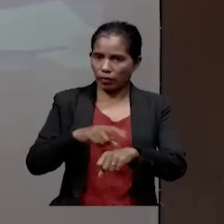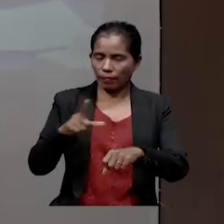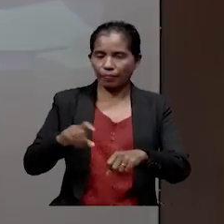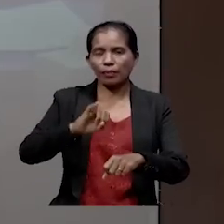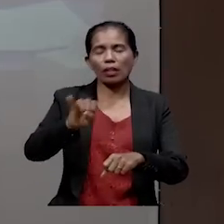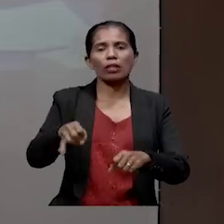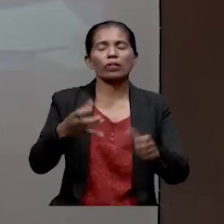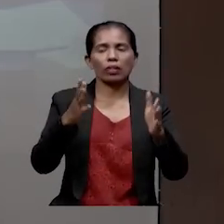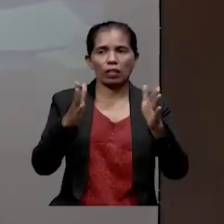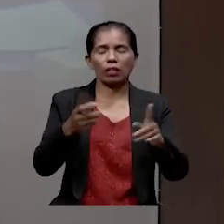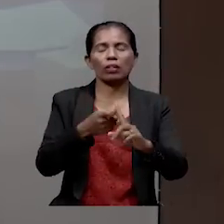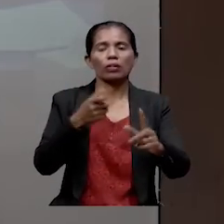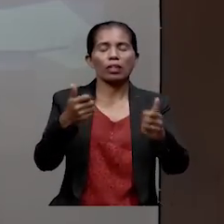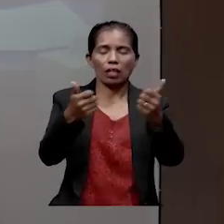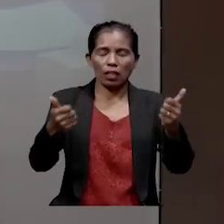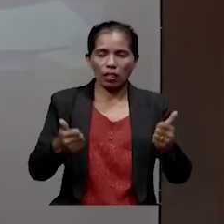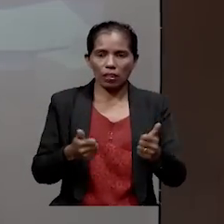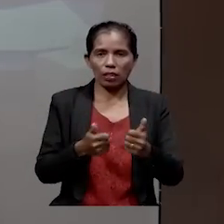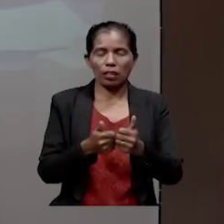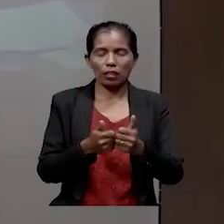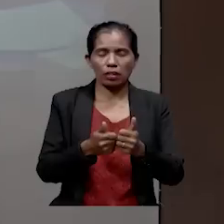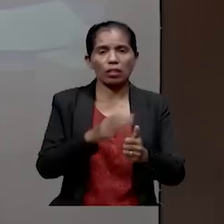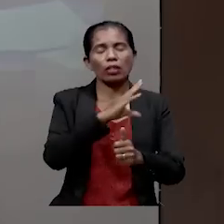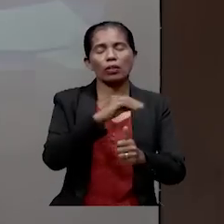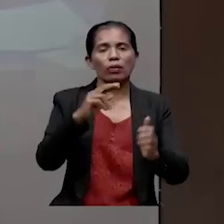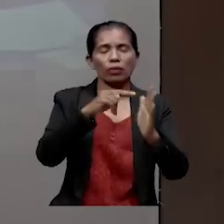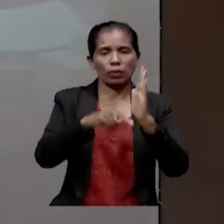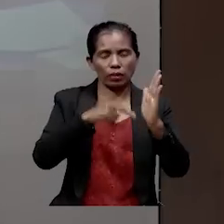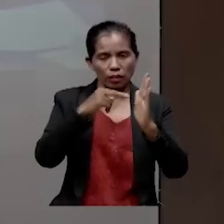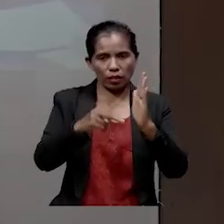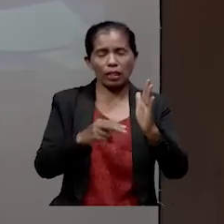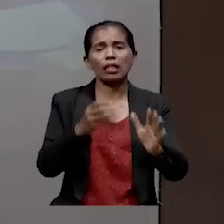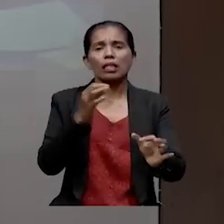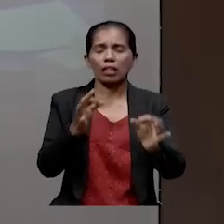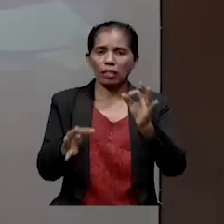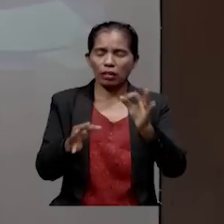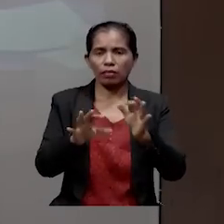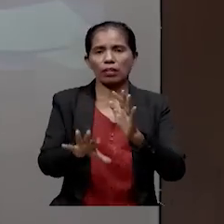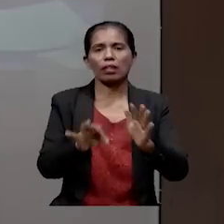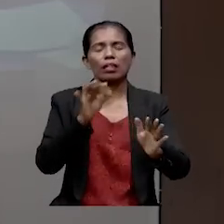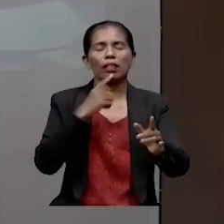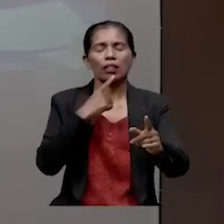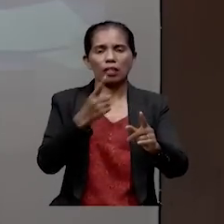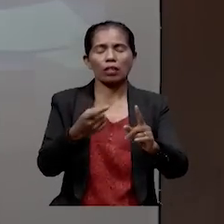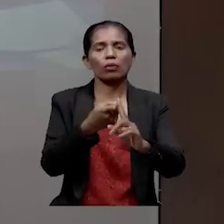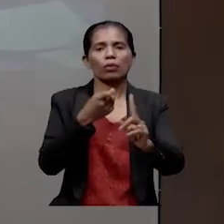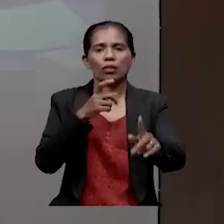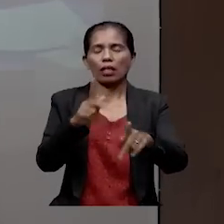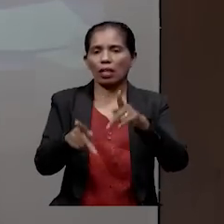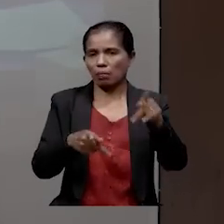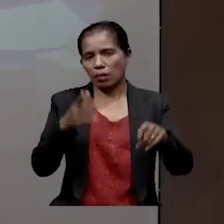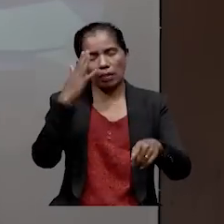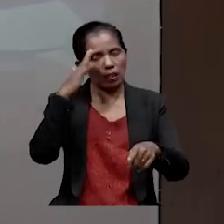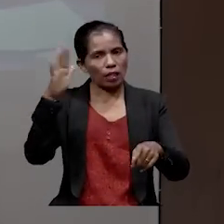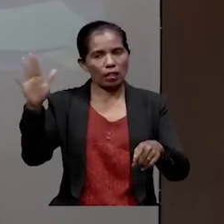Jornalista, fosse agência notícia, Al Jazeera, caricata um briefing. Você é manever, latene,